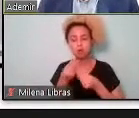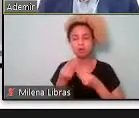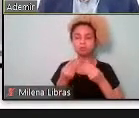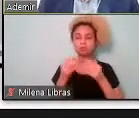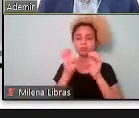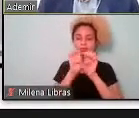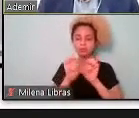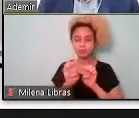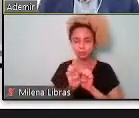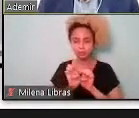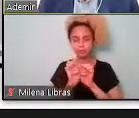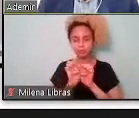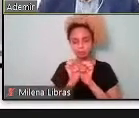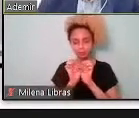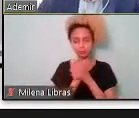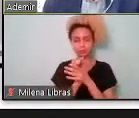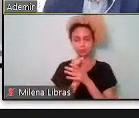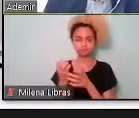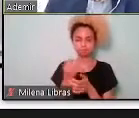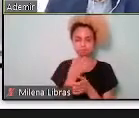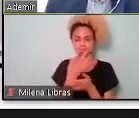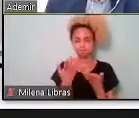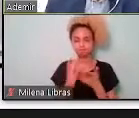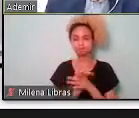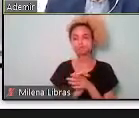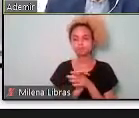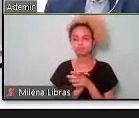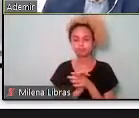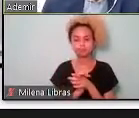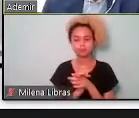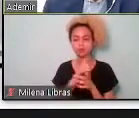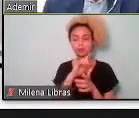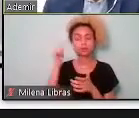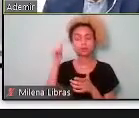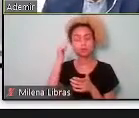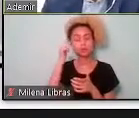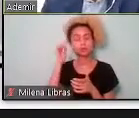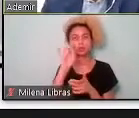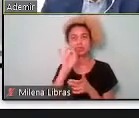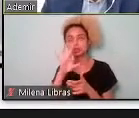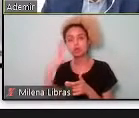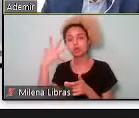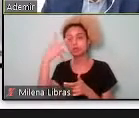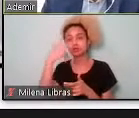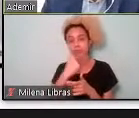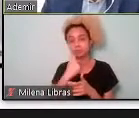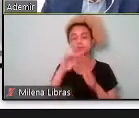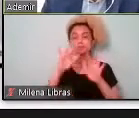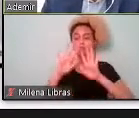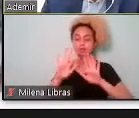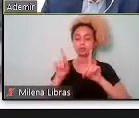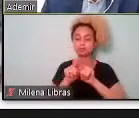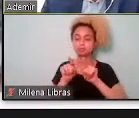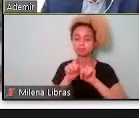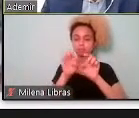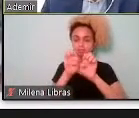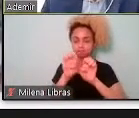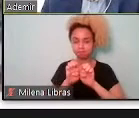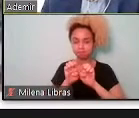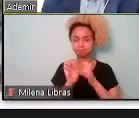estrutura que estão sendo renovadas. Não pensar só na estética, mas nas condições estruturais.